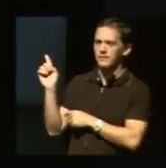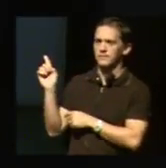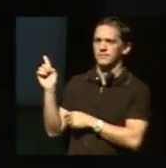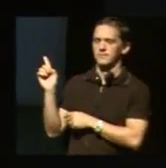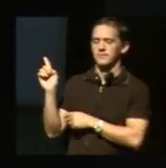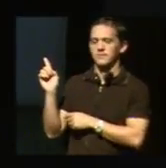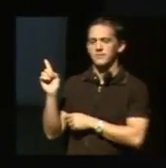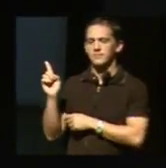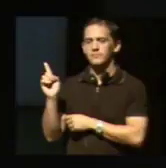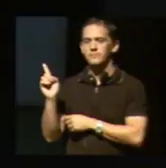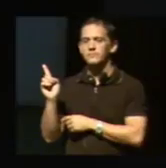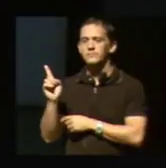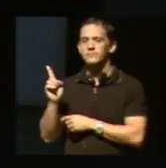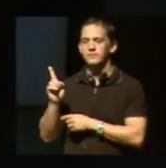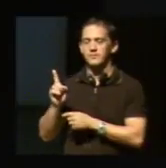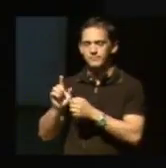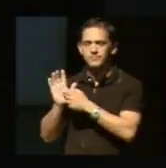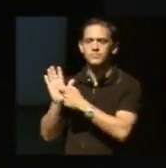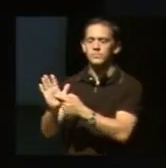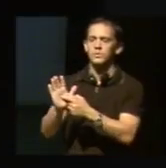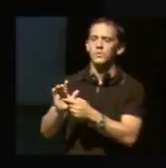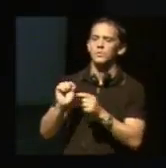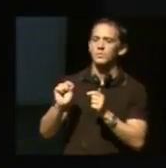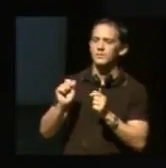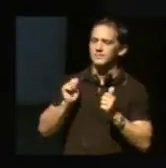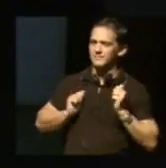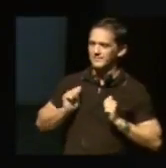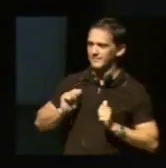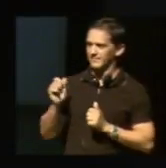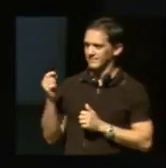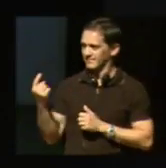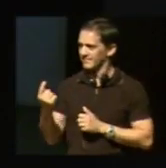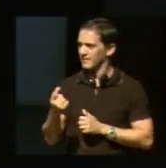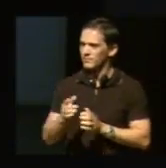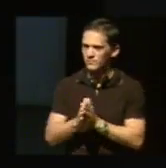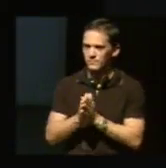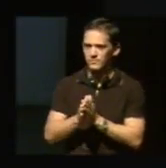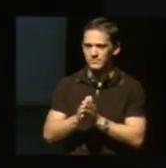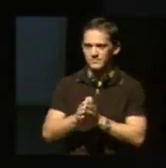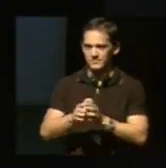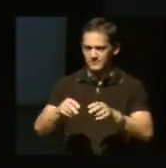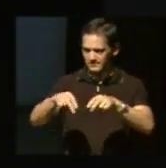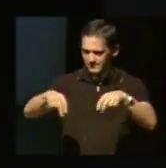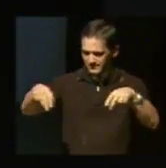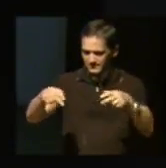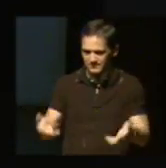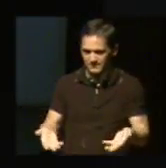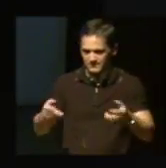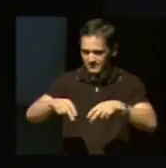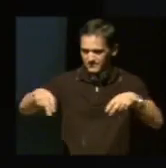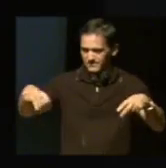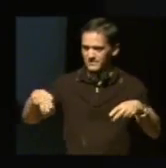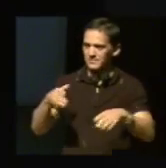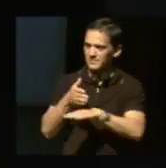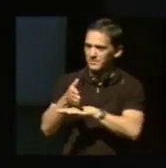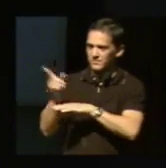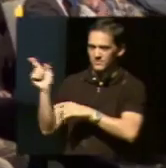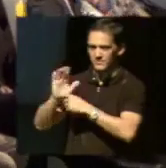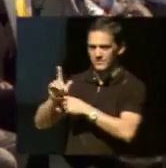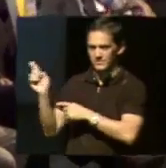quero destacar os nossos artistas que estão aqui. Por favor, vocês podem levantar, o pessoal que participou do vídeo.